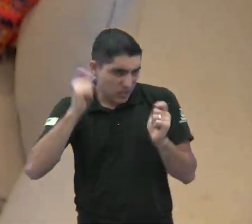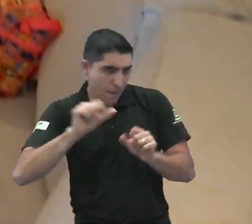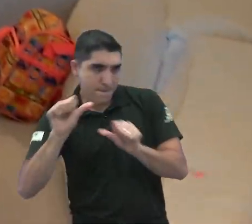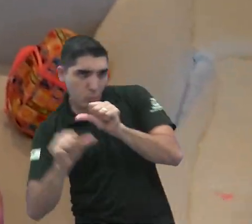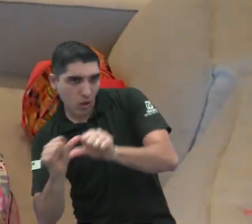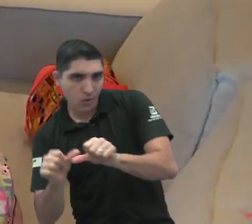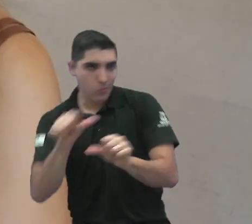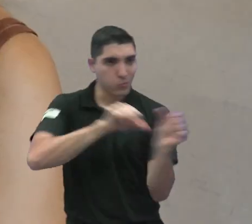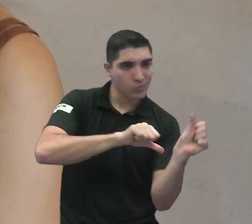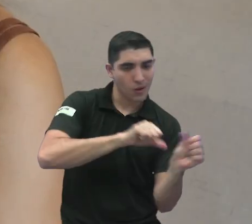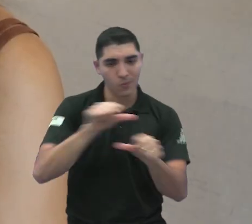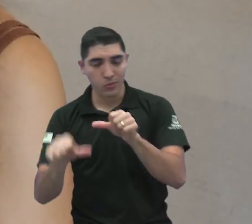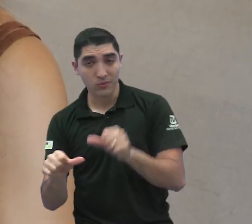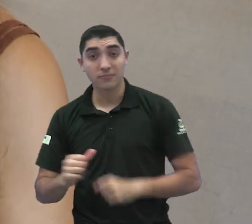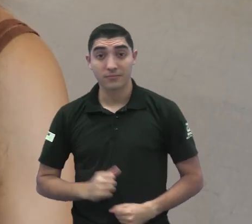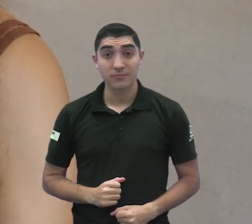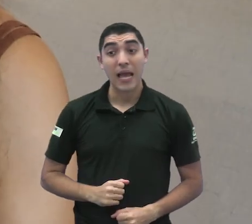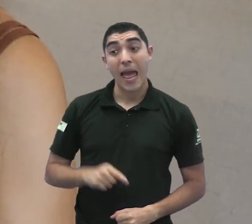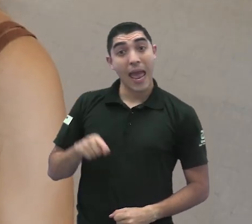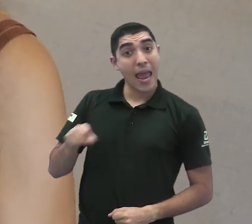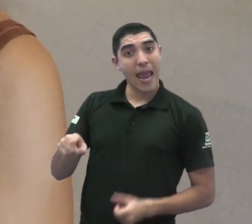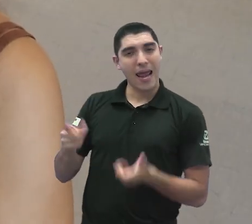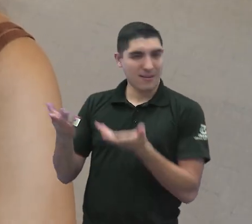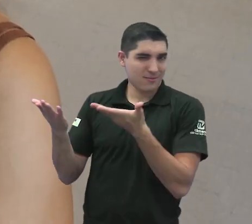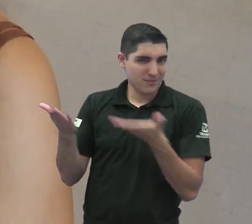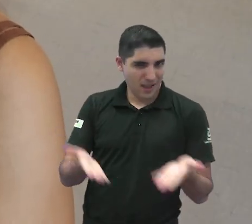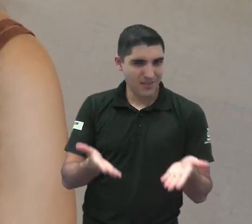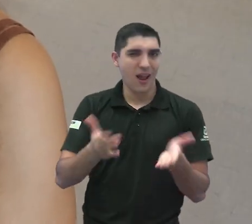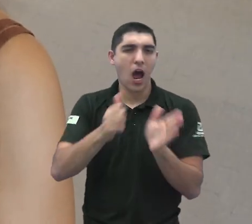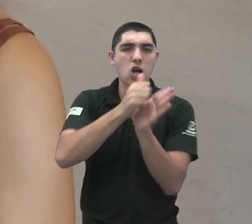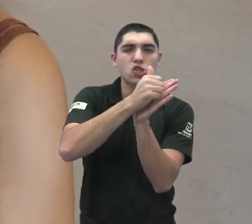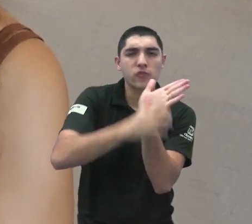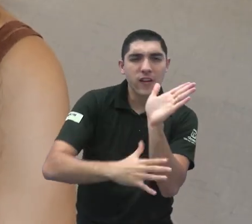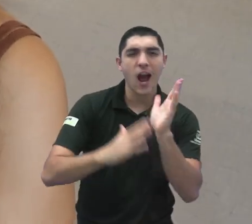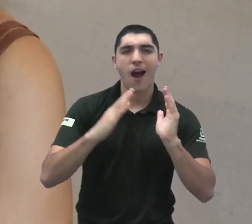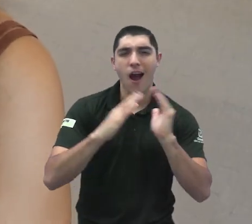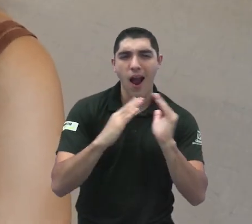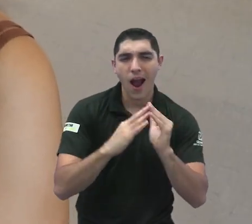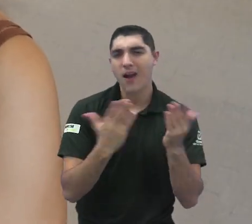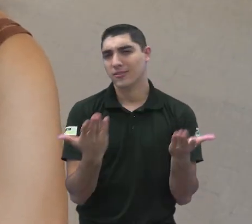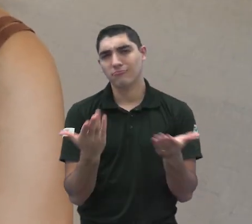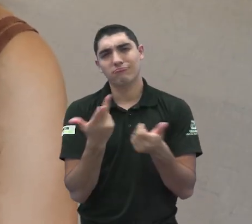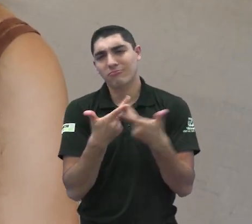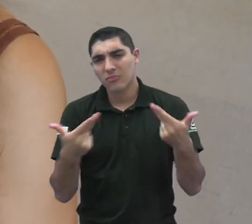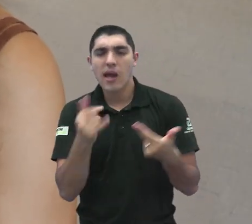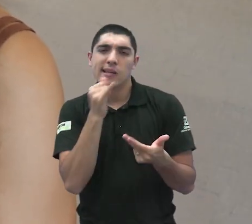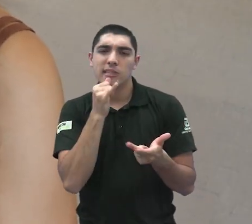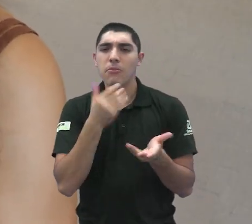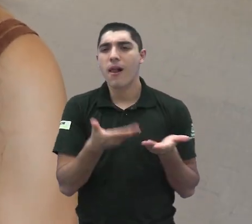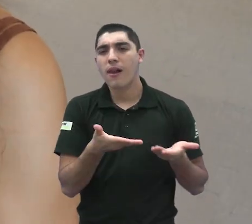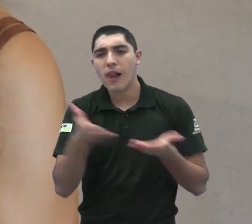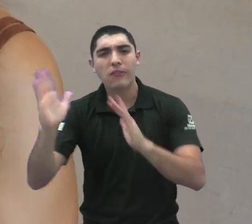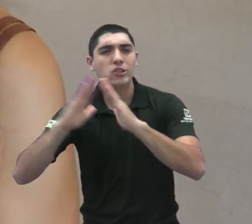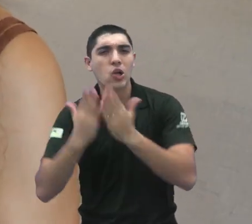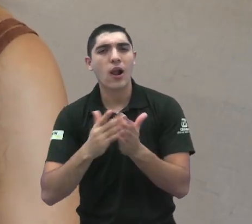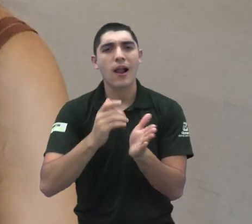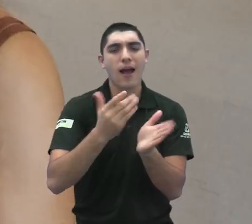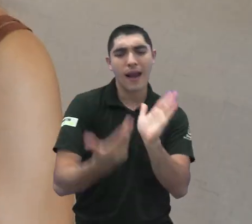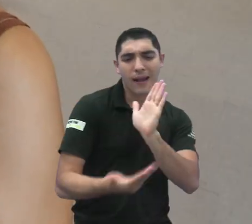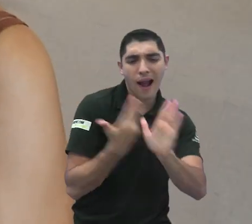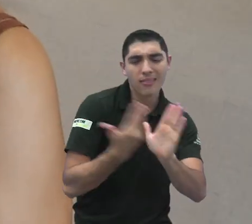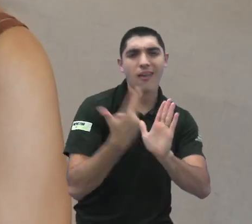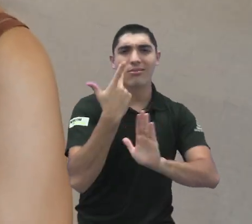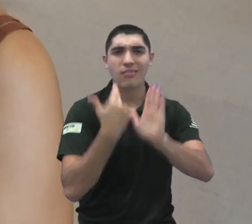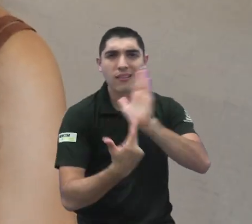das mochilas. Ela, quando começou a trazer as tarefas, e quer levar para a escola caderno de